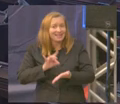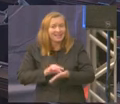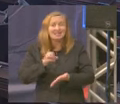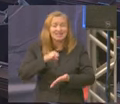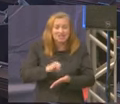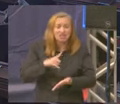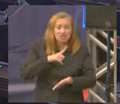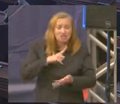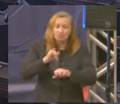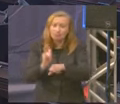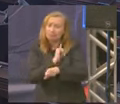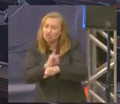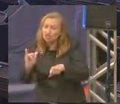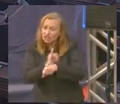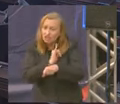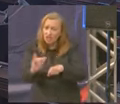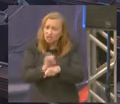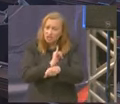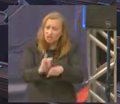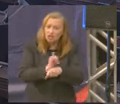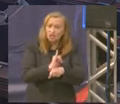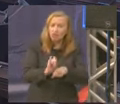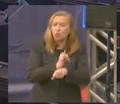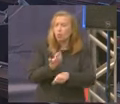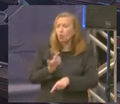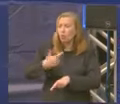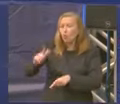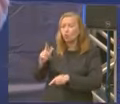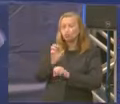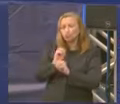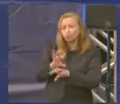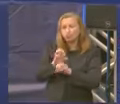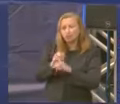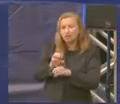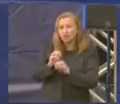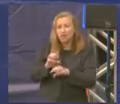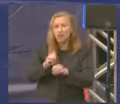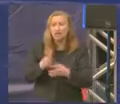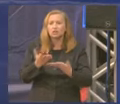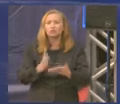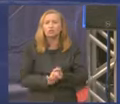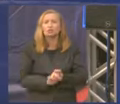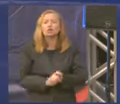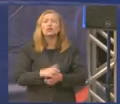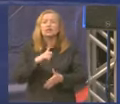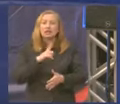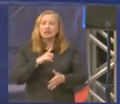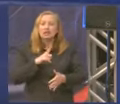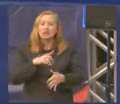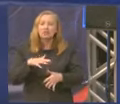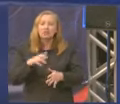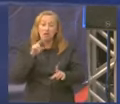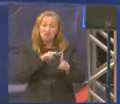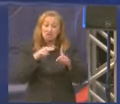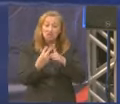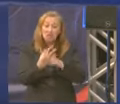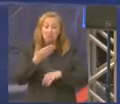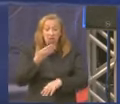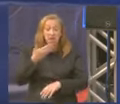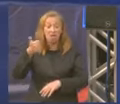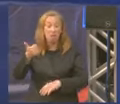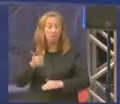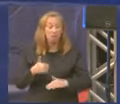tivéssemos alternativas, né, com outros ensinamentos, inclusive, nós teríamos um cenário muito